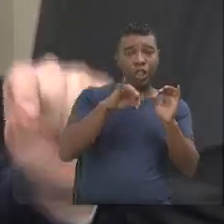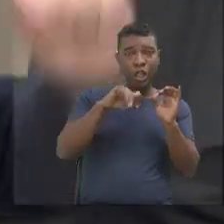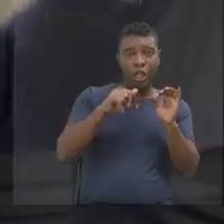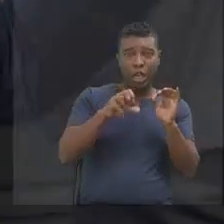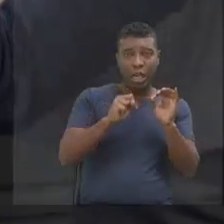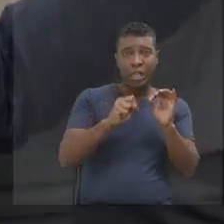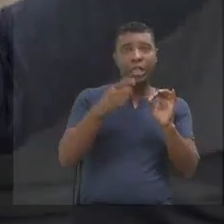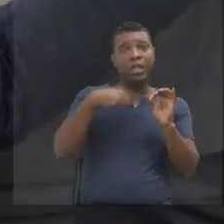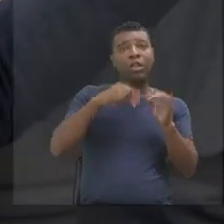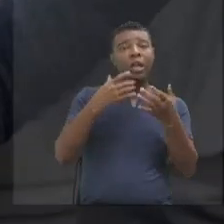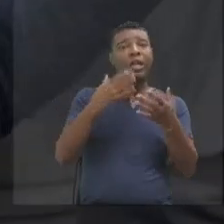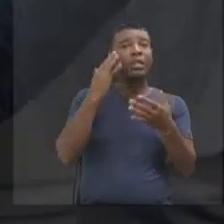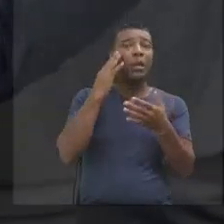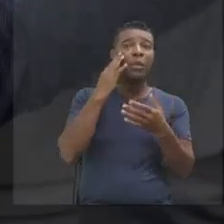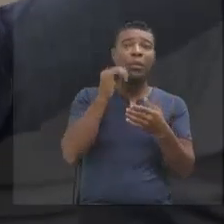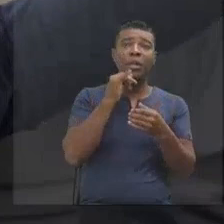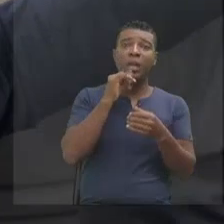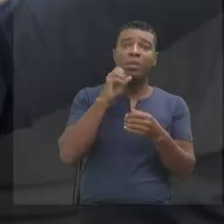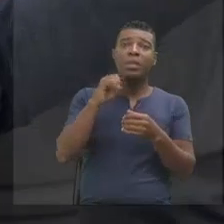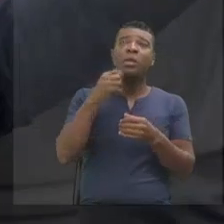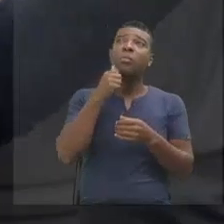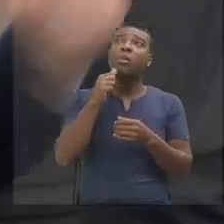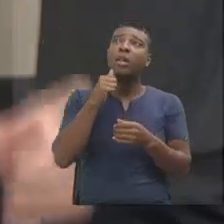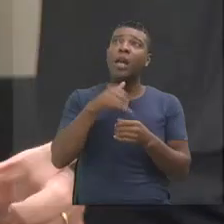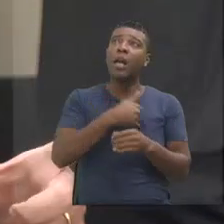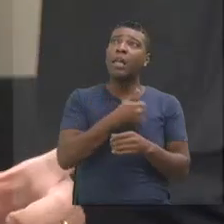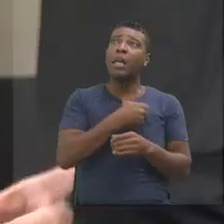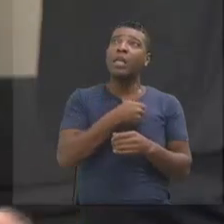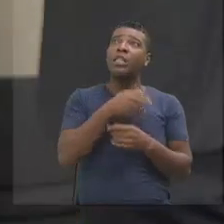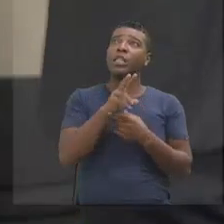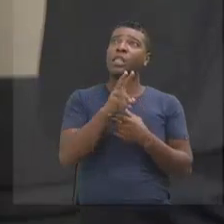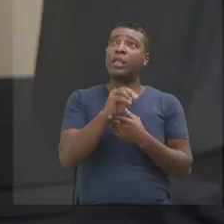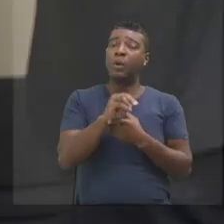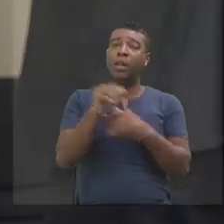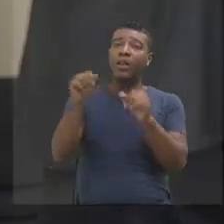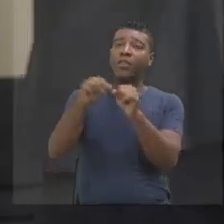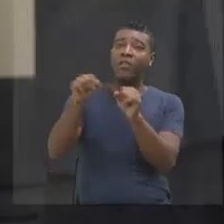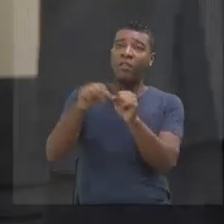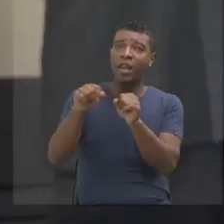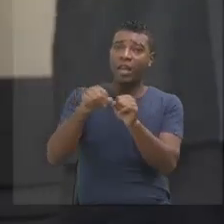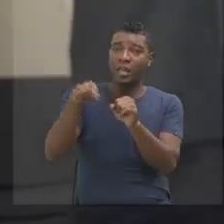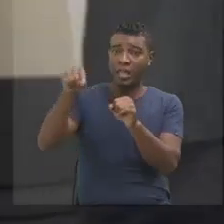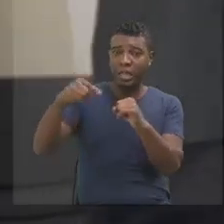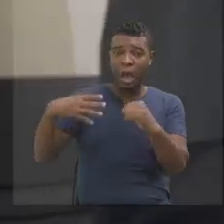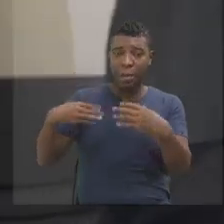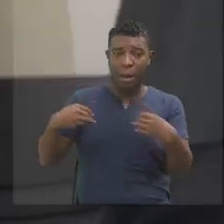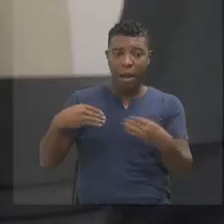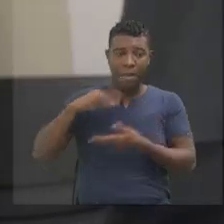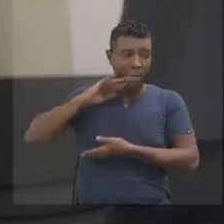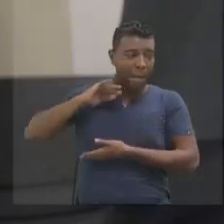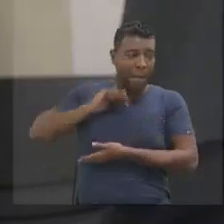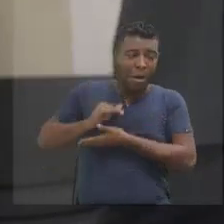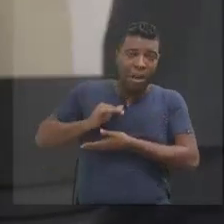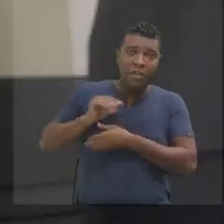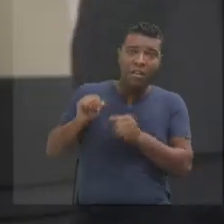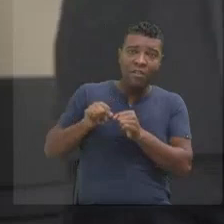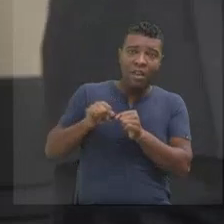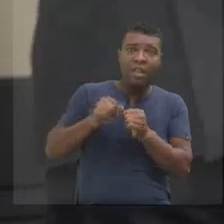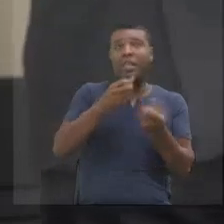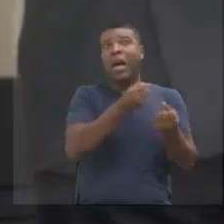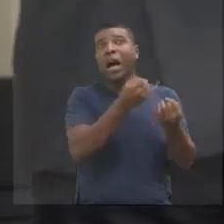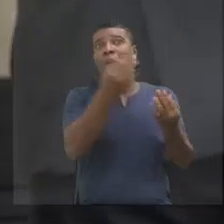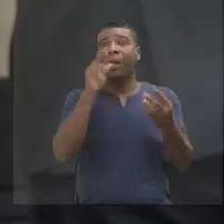no momento que ele vai numa astrologia essa mulher com 50 anos fez a mamografia alguém rapidamente vê o resultado E já